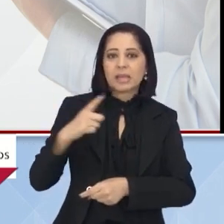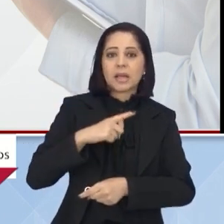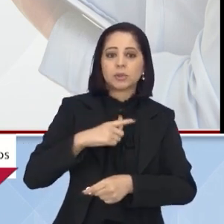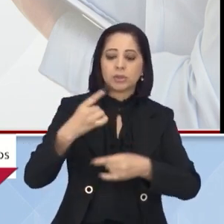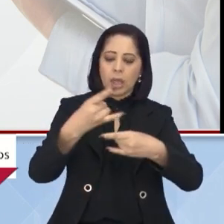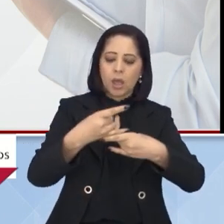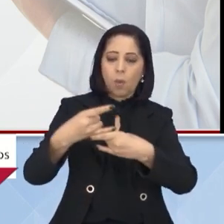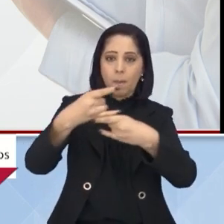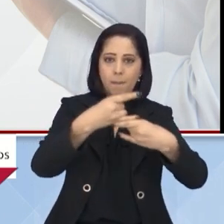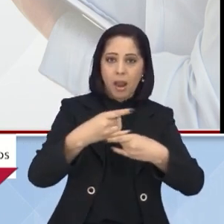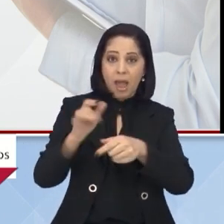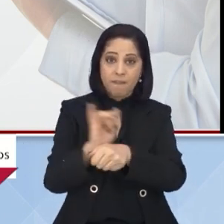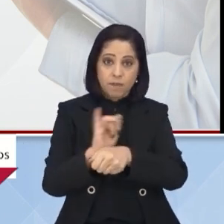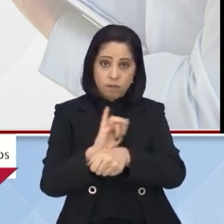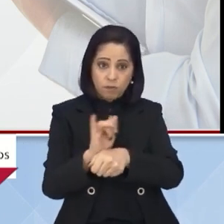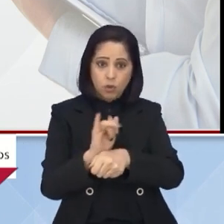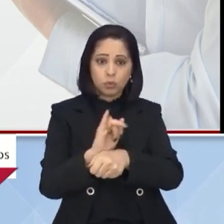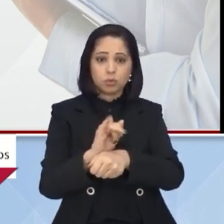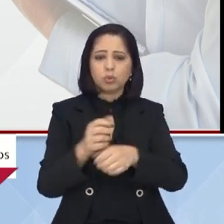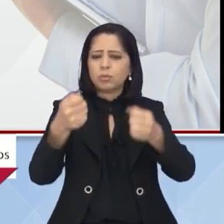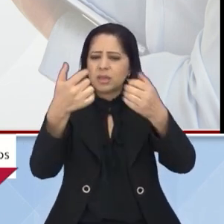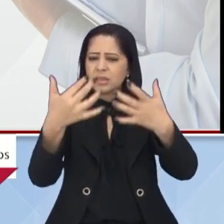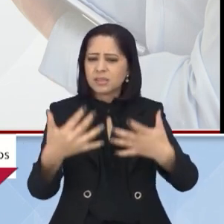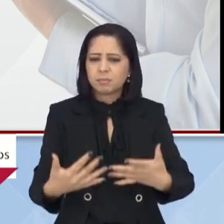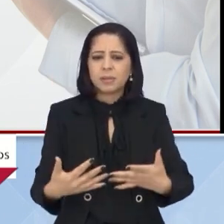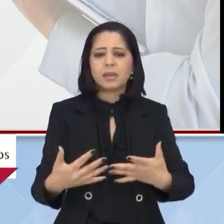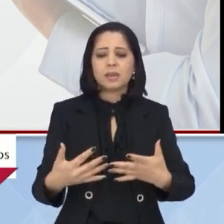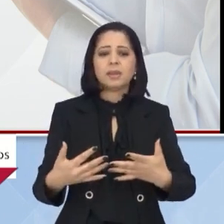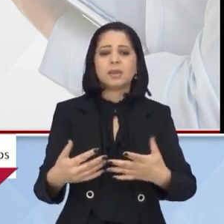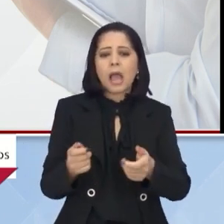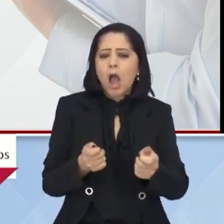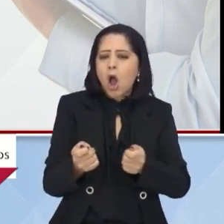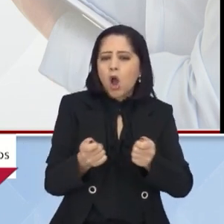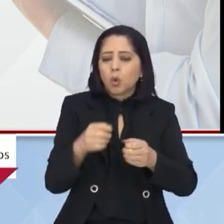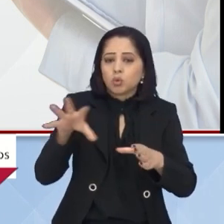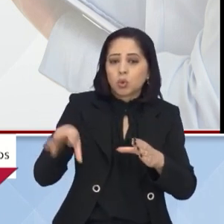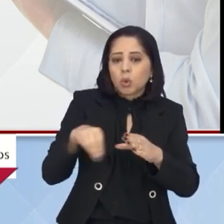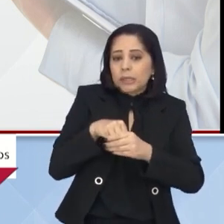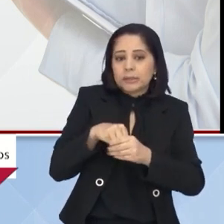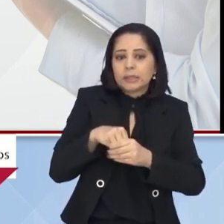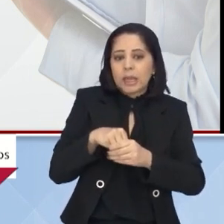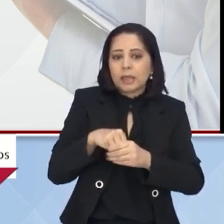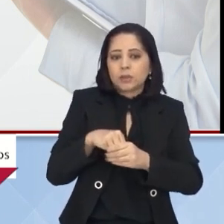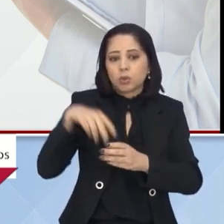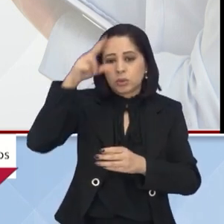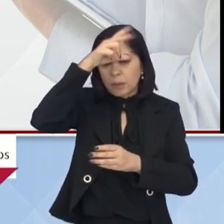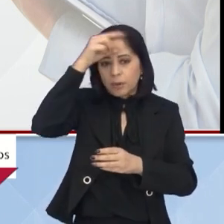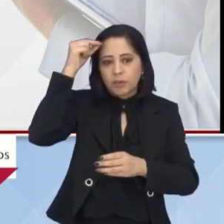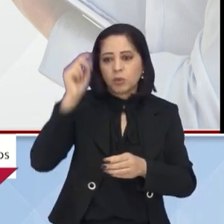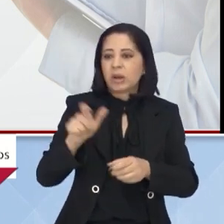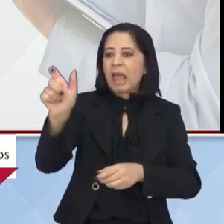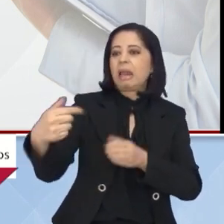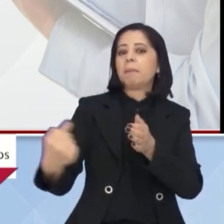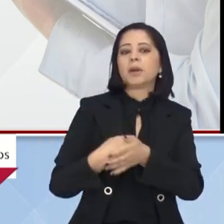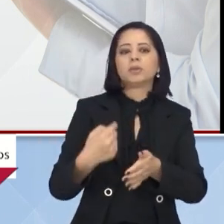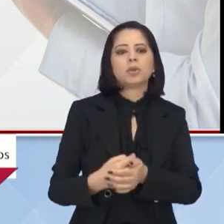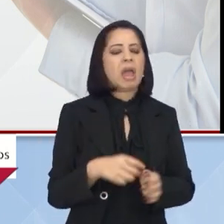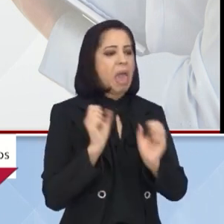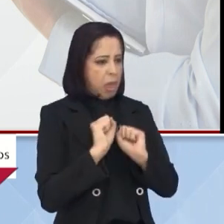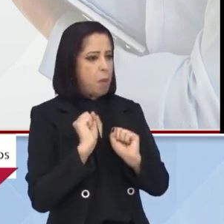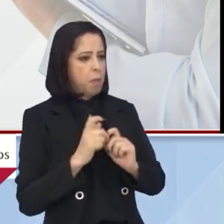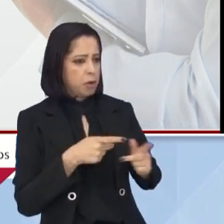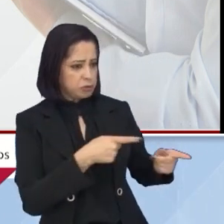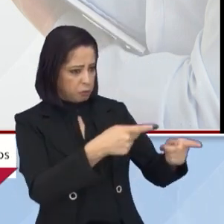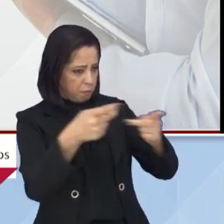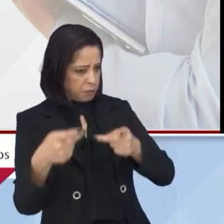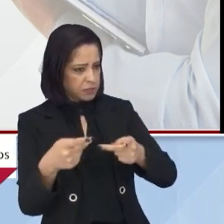YouTube durante a Live eu eu recebi uma pergunta que me causou espanto onde um controle interno me perguntou se ele podia visitar uma creche